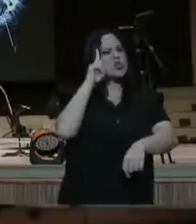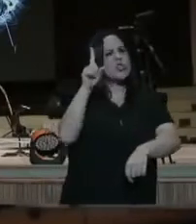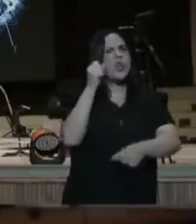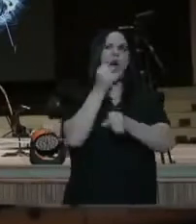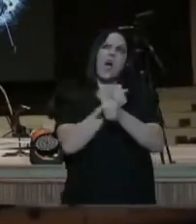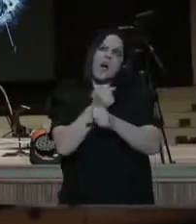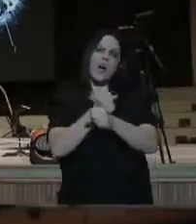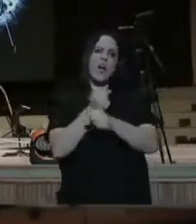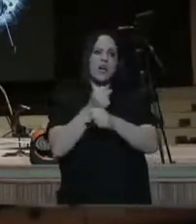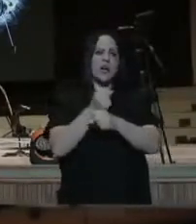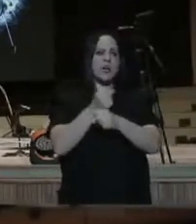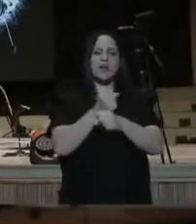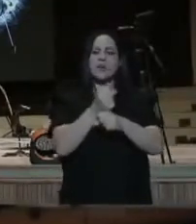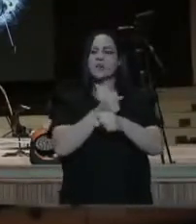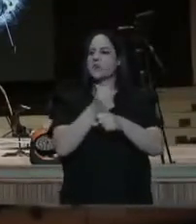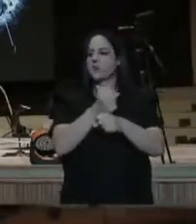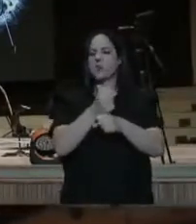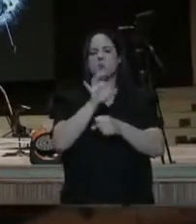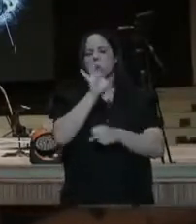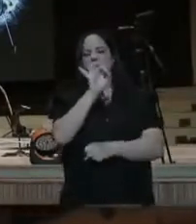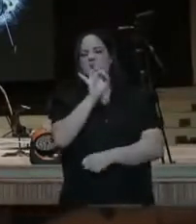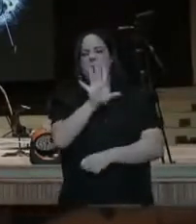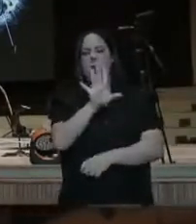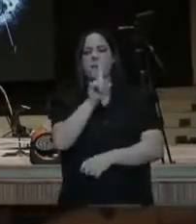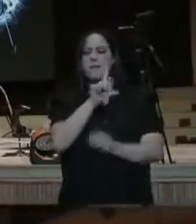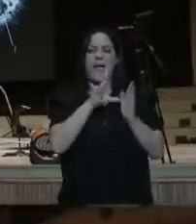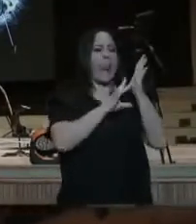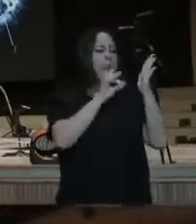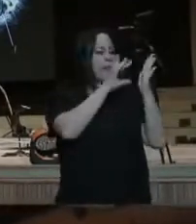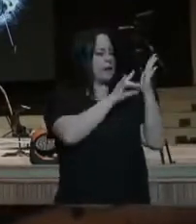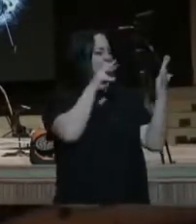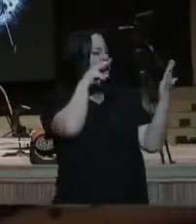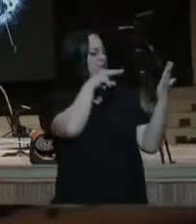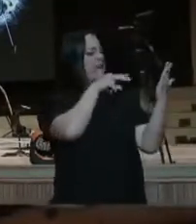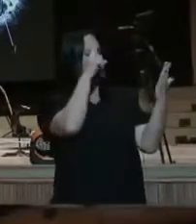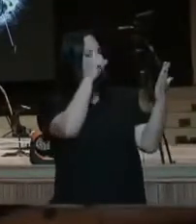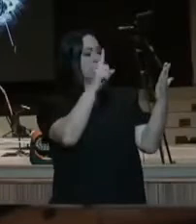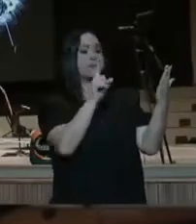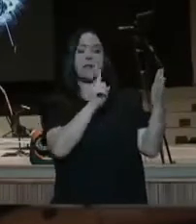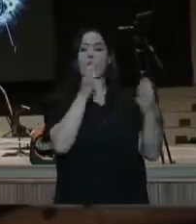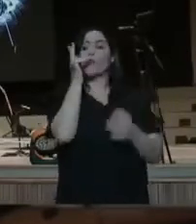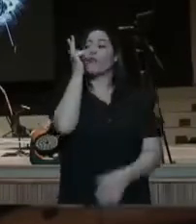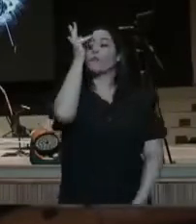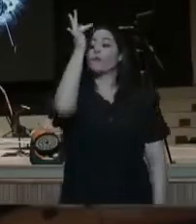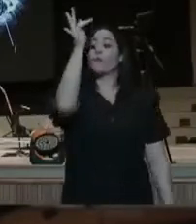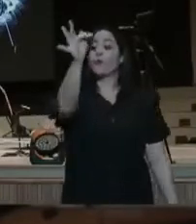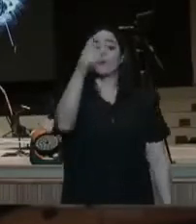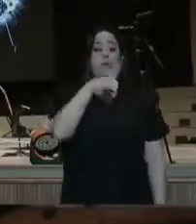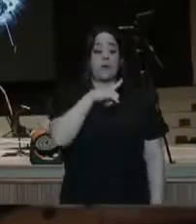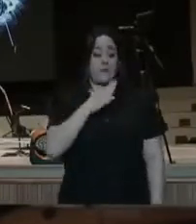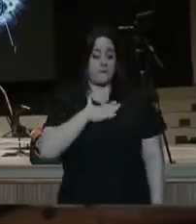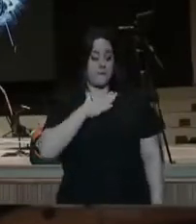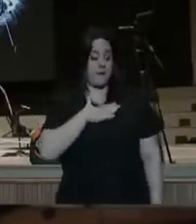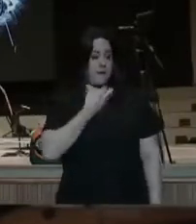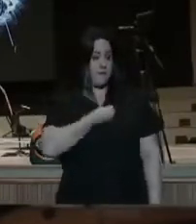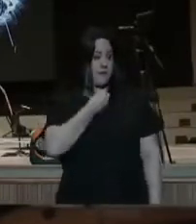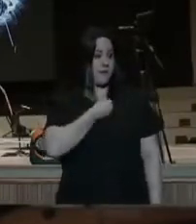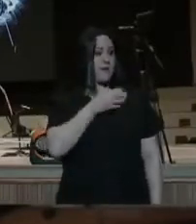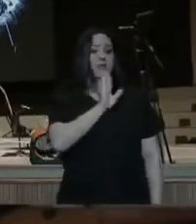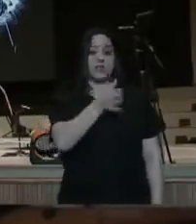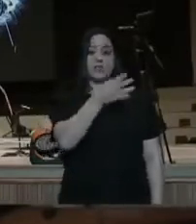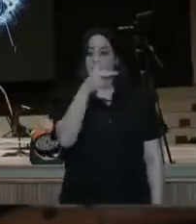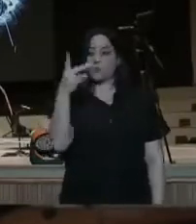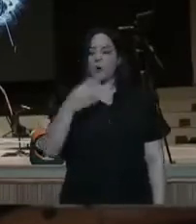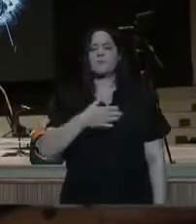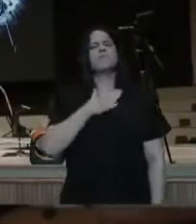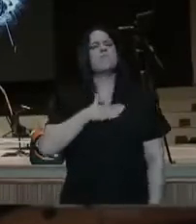ele não está só à nossa frente no tempo o nosso futuro já descansa dentro de mim e de você já tá